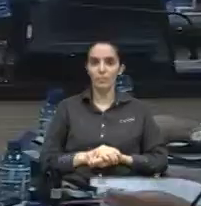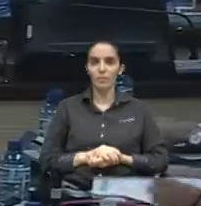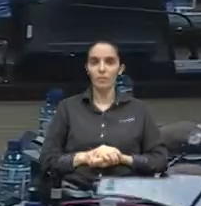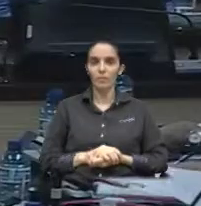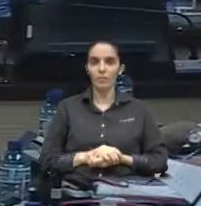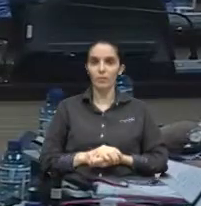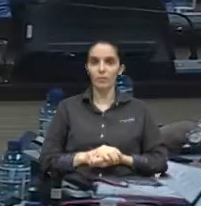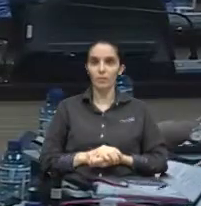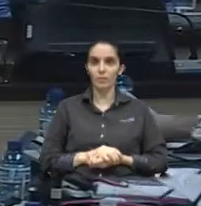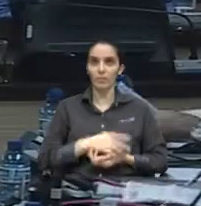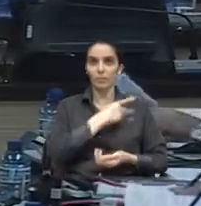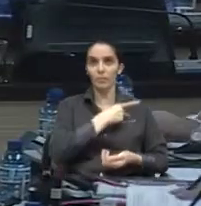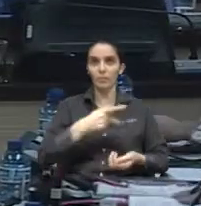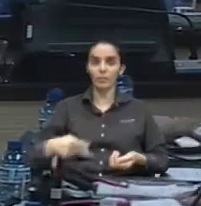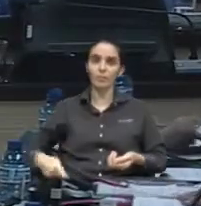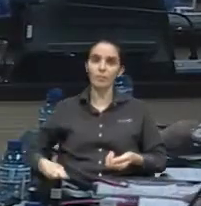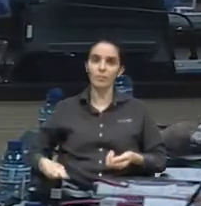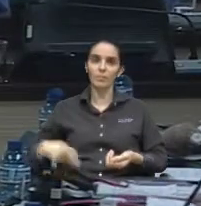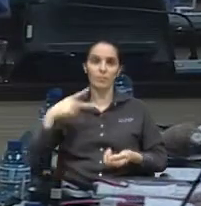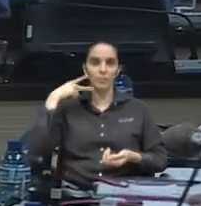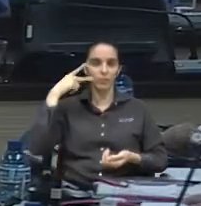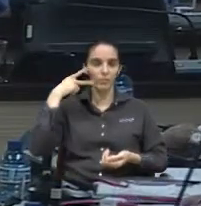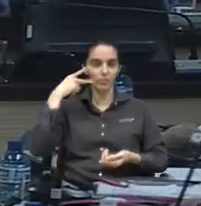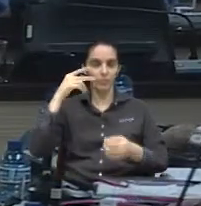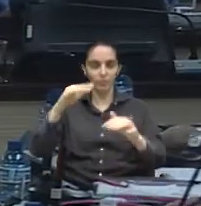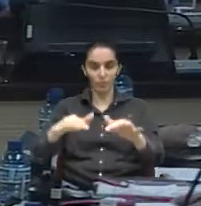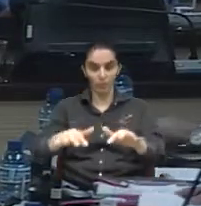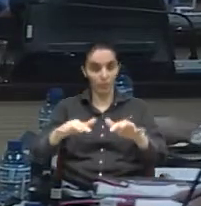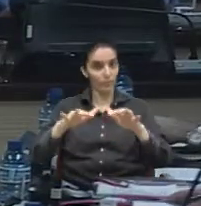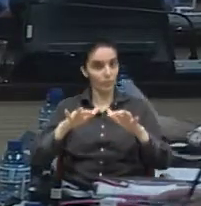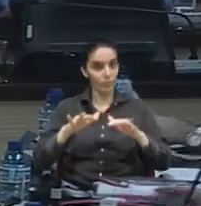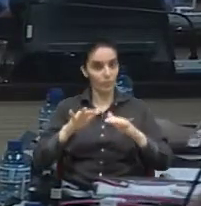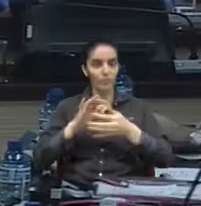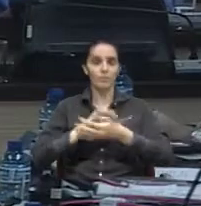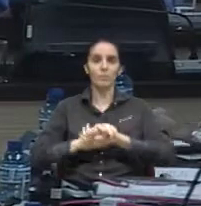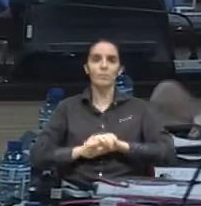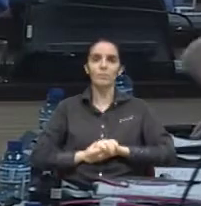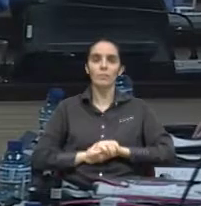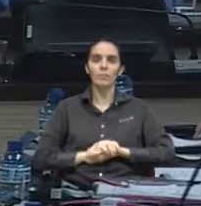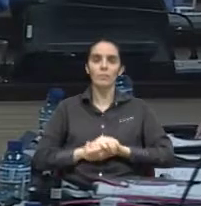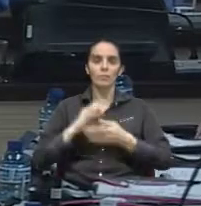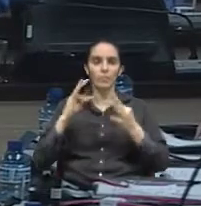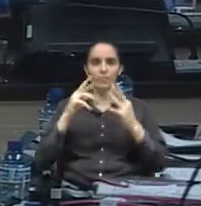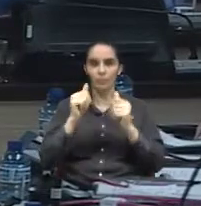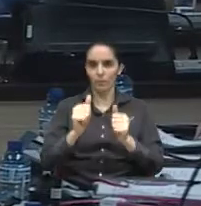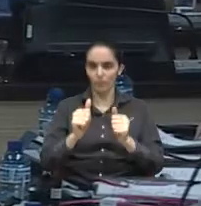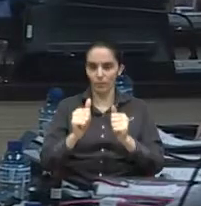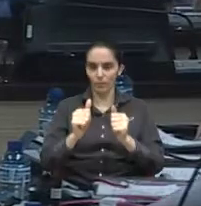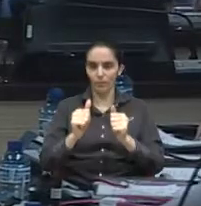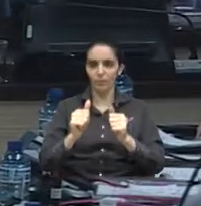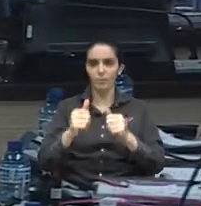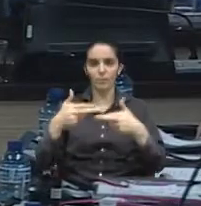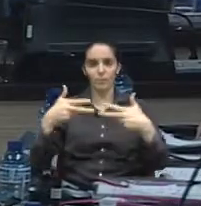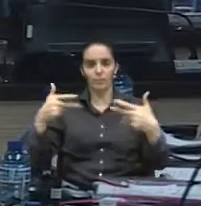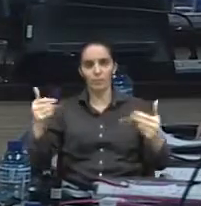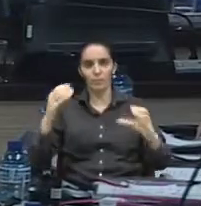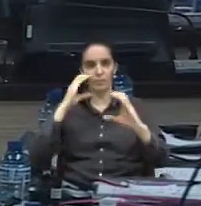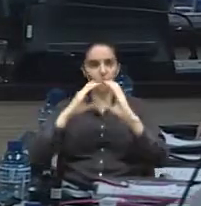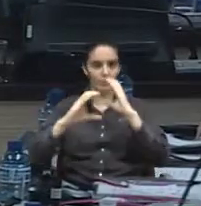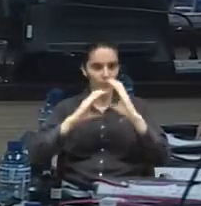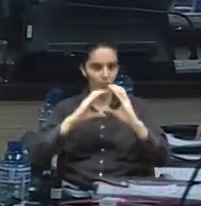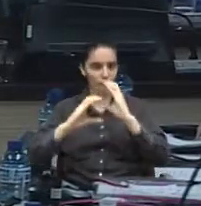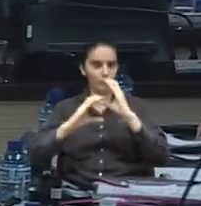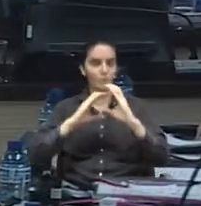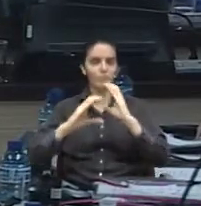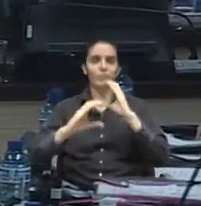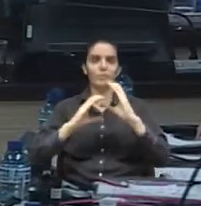Senhor presidente, nobres pares, público que ainda nos acompanha, bem como todos os que acompanham através das mídias